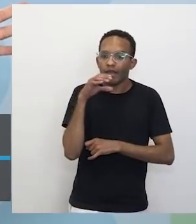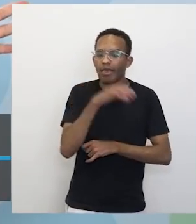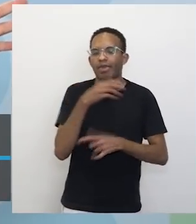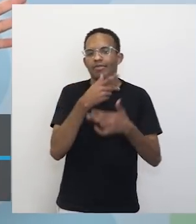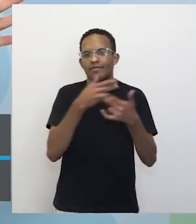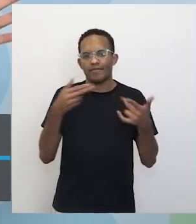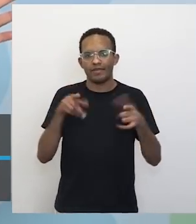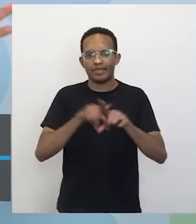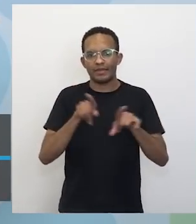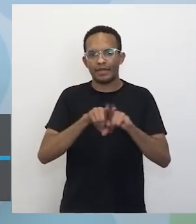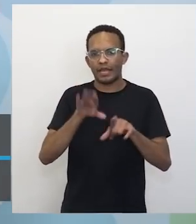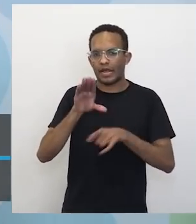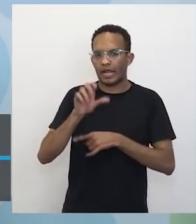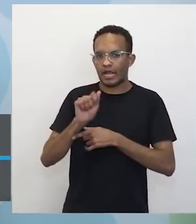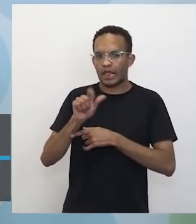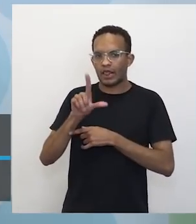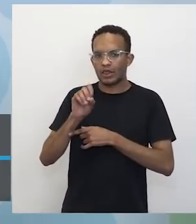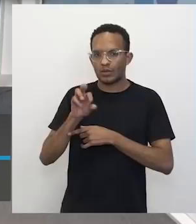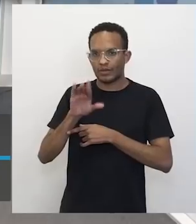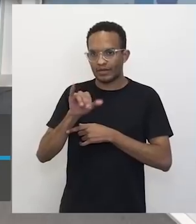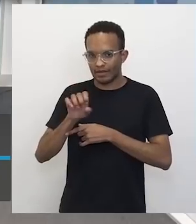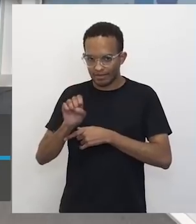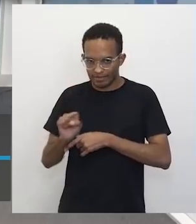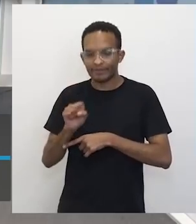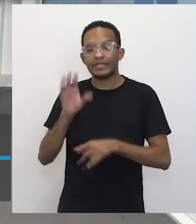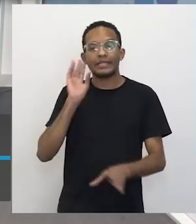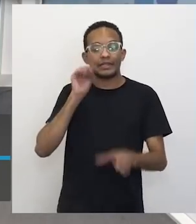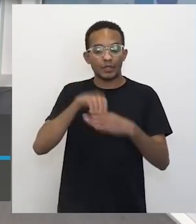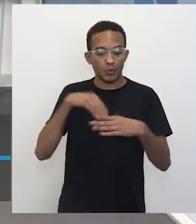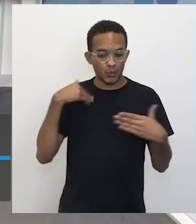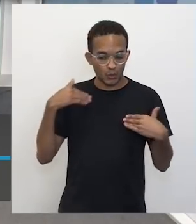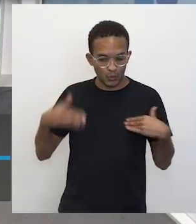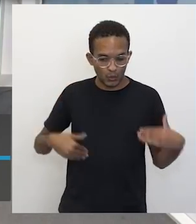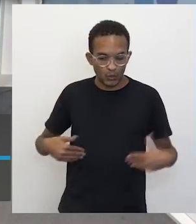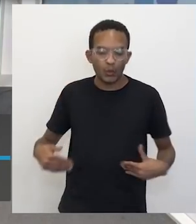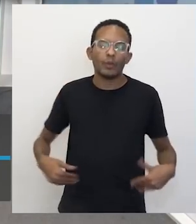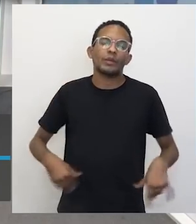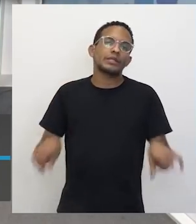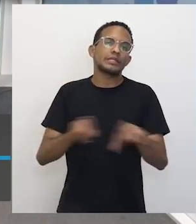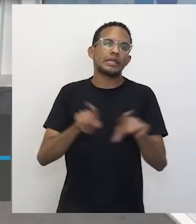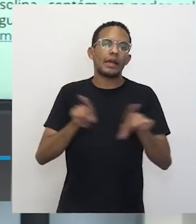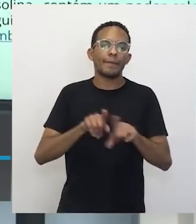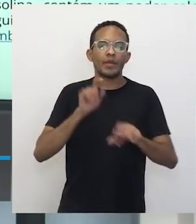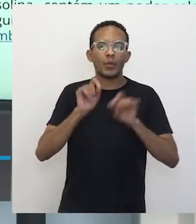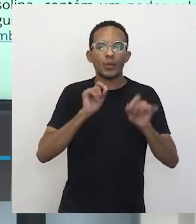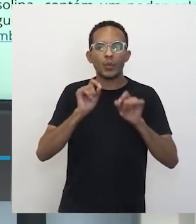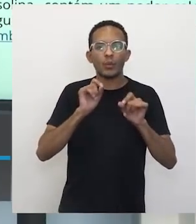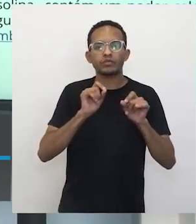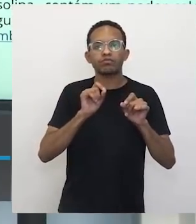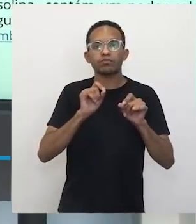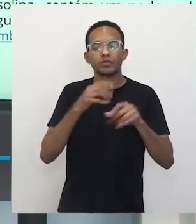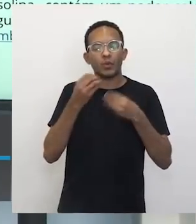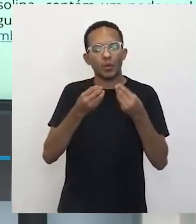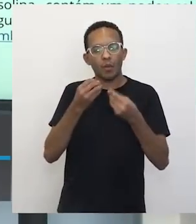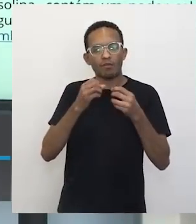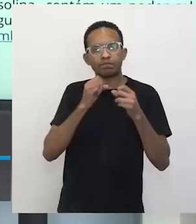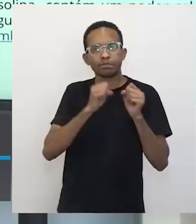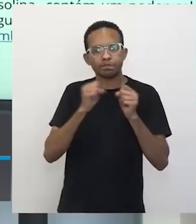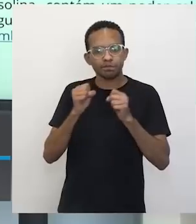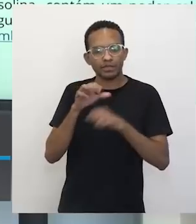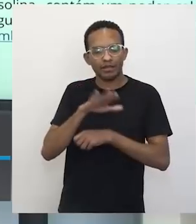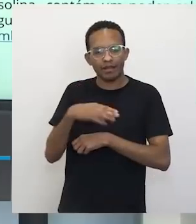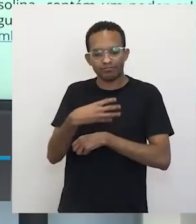né? Calorias. Então a gente tem... Então, dentro do nosso corpo, o nosso poder calorífico é